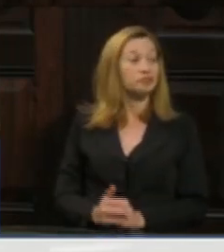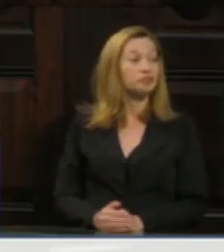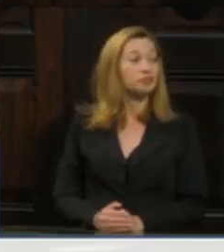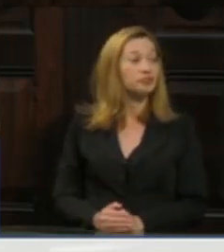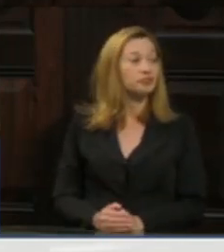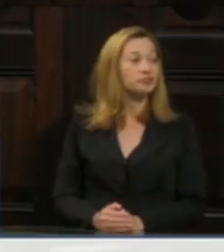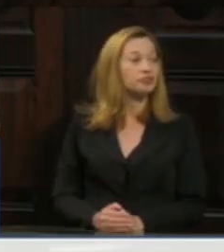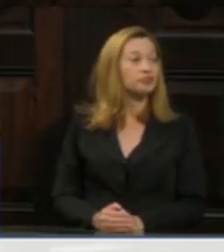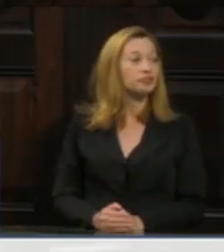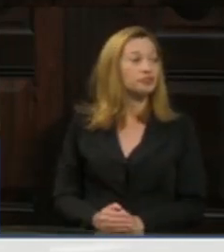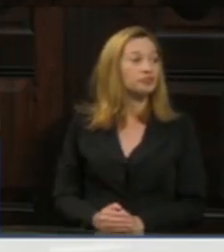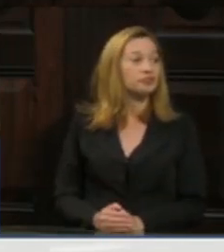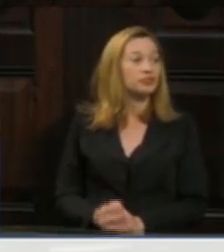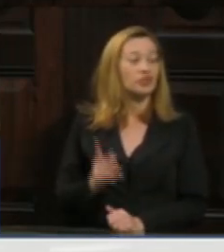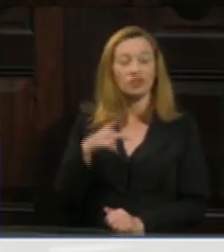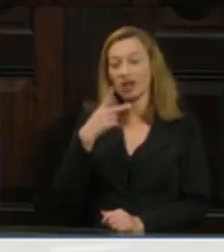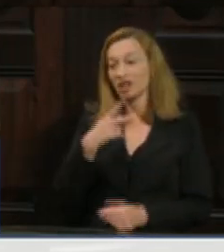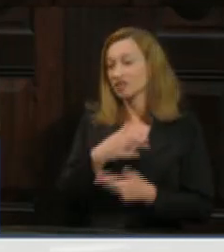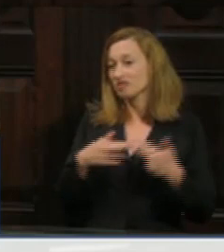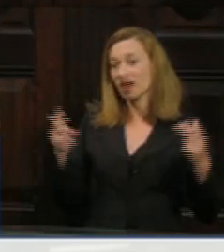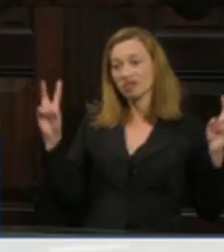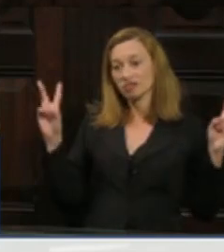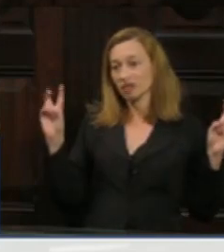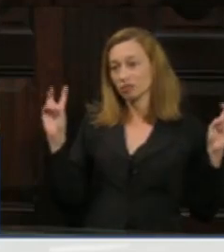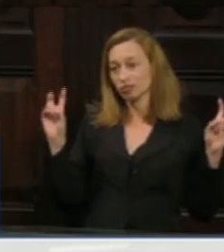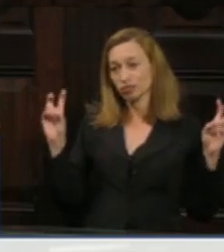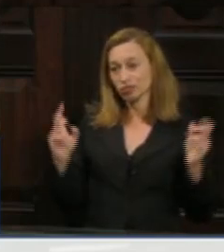nós vamos virando as costas